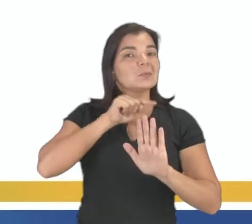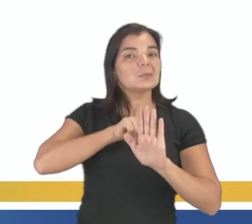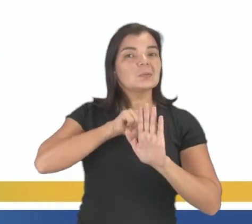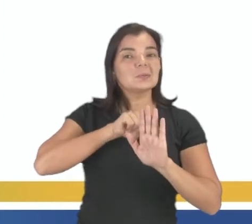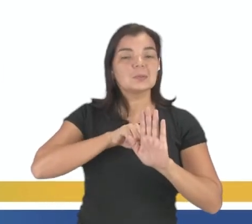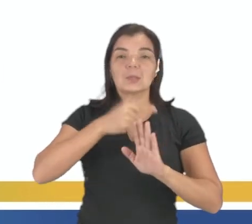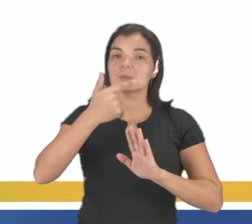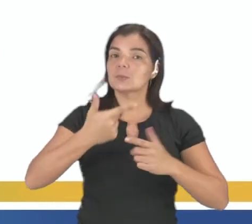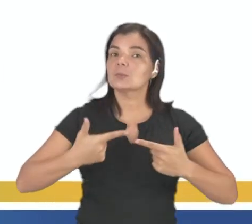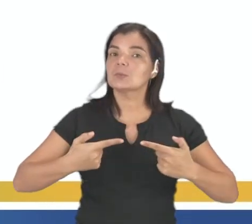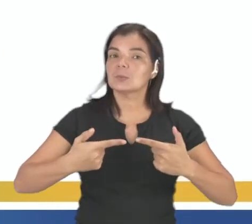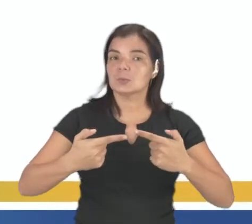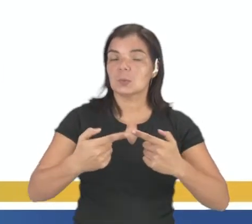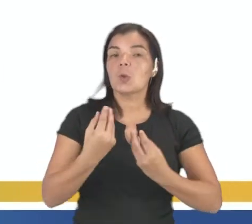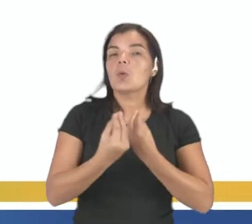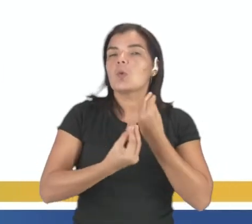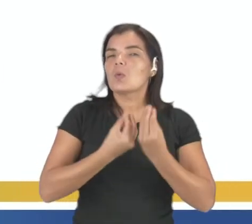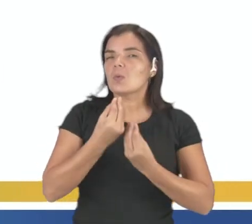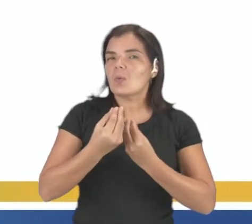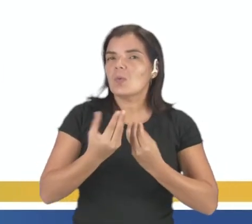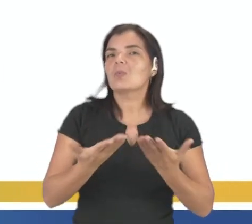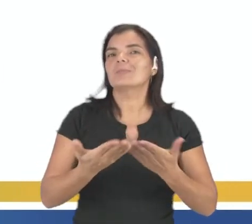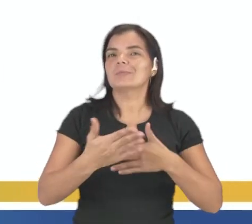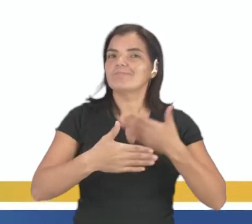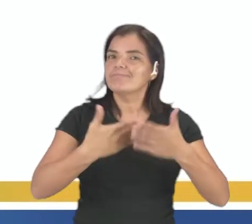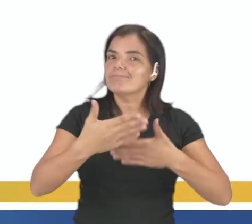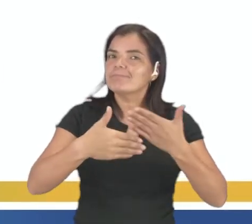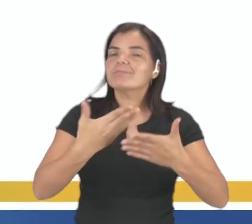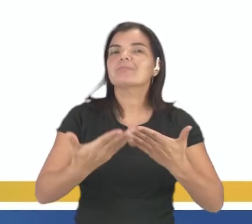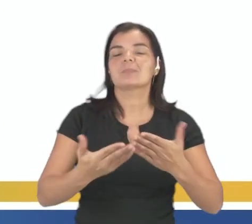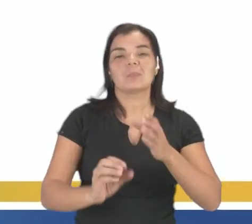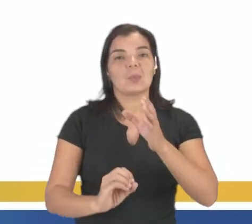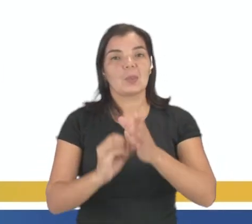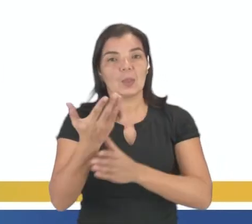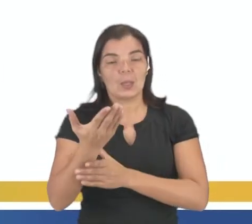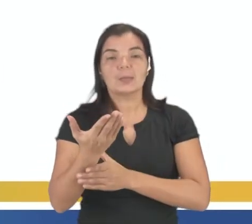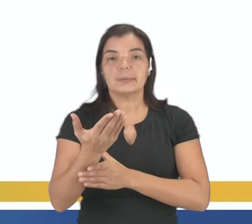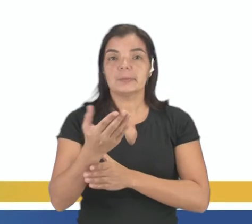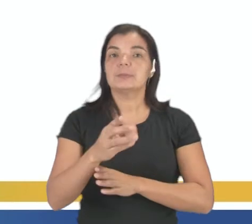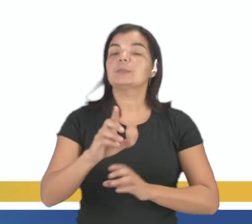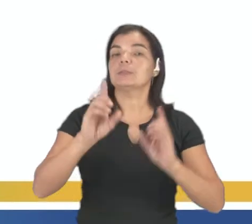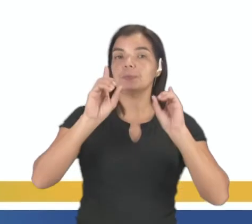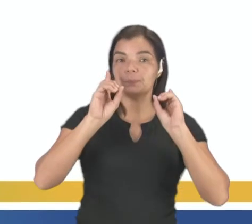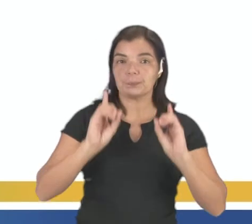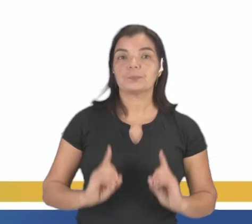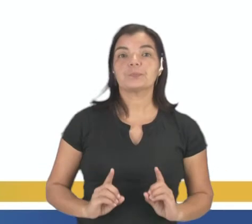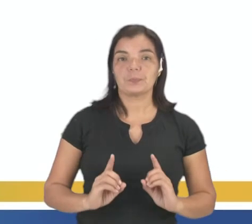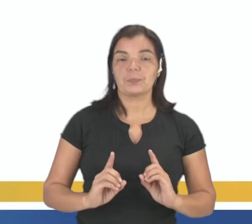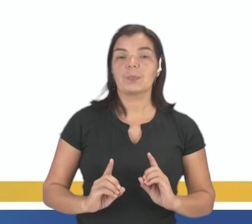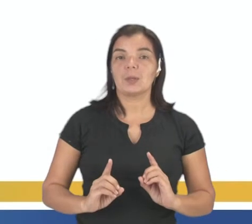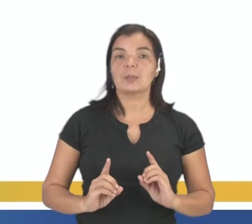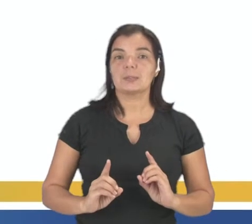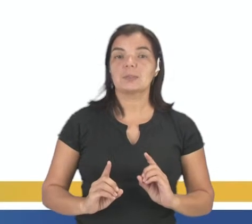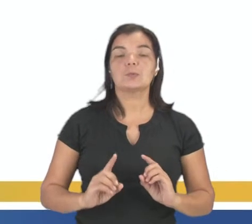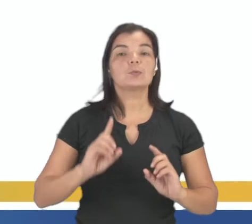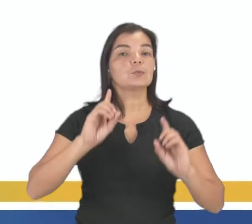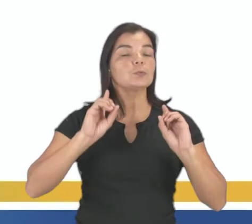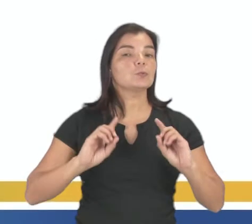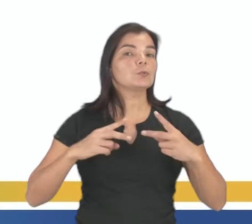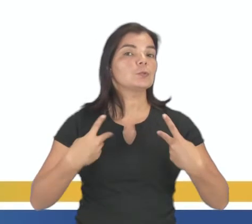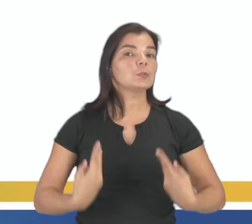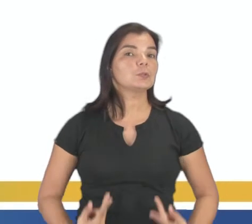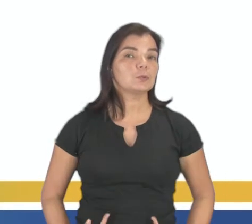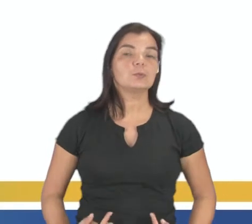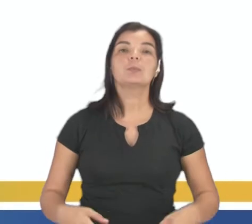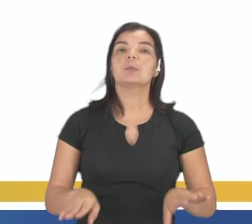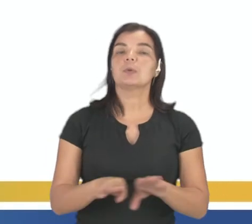da Segunda Guerra e como que isso desencadeou a criação da Declaração dos Direitos Humanos. Vejam, a declaração são 30